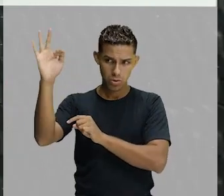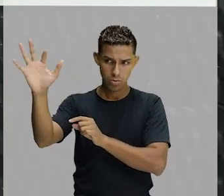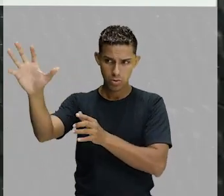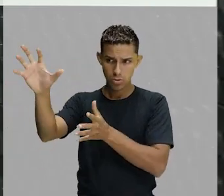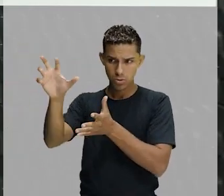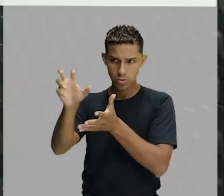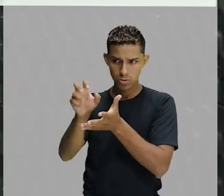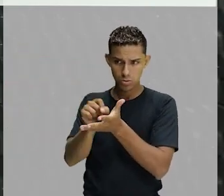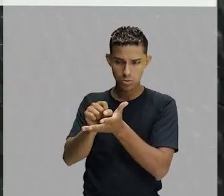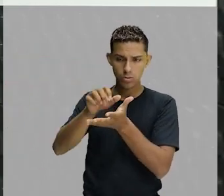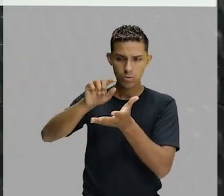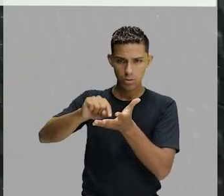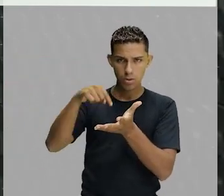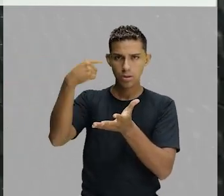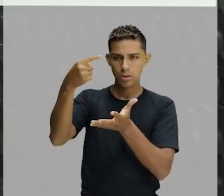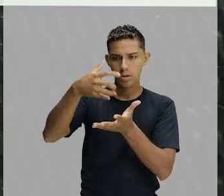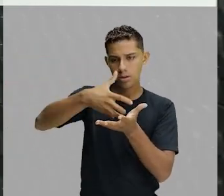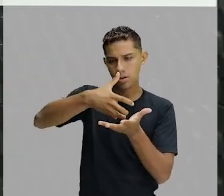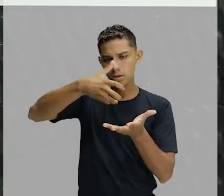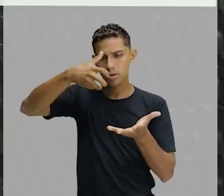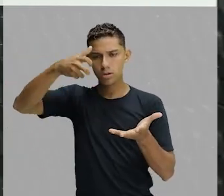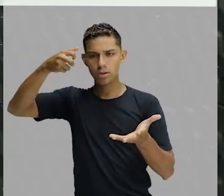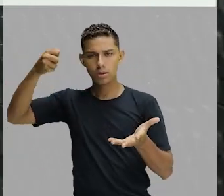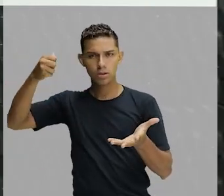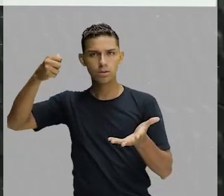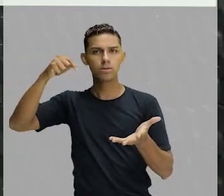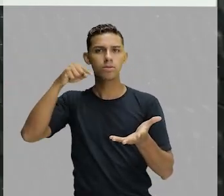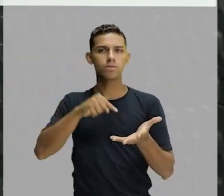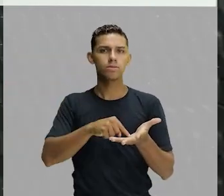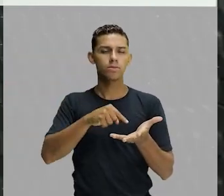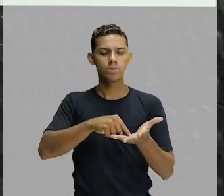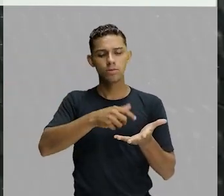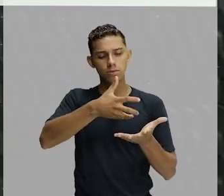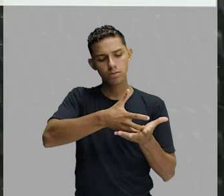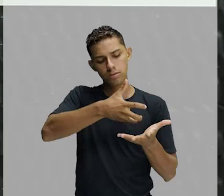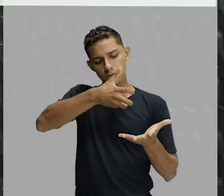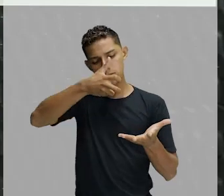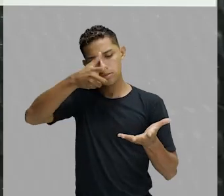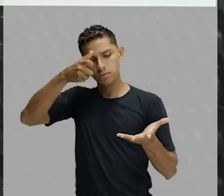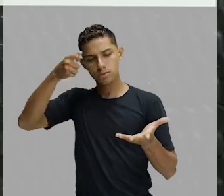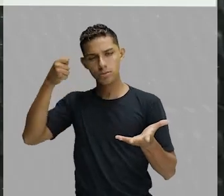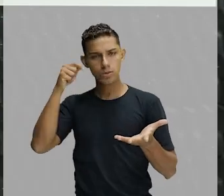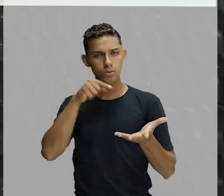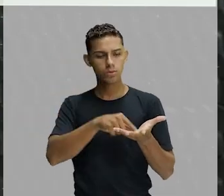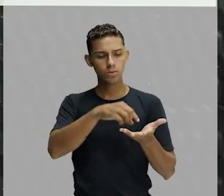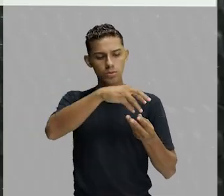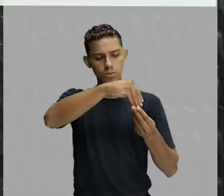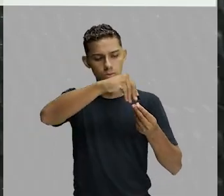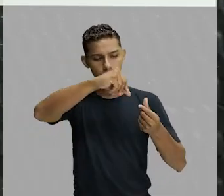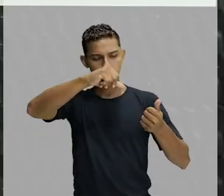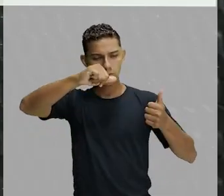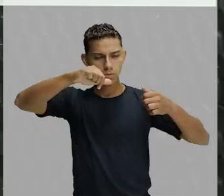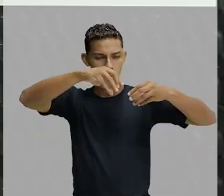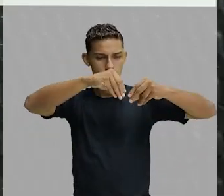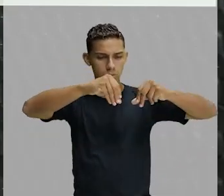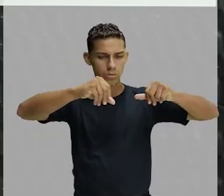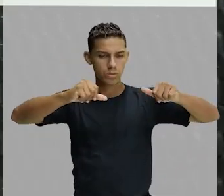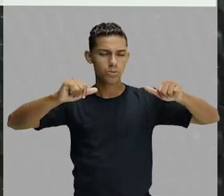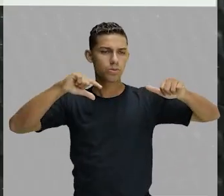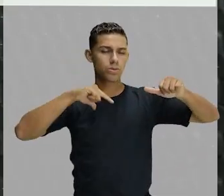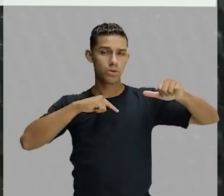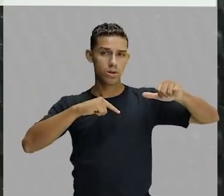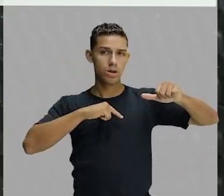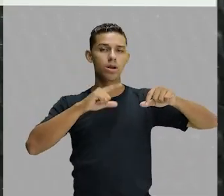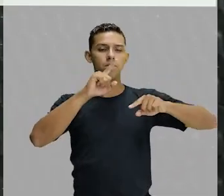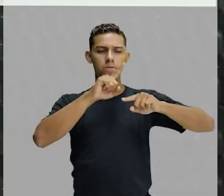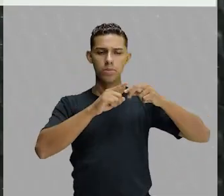vegetais. E juntamente com esses vegetais que você está tirando ali do solo, a matéria inorgânica vai sendo levada.